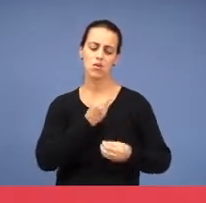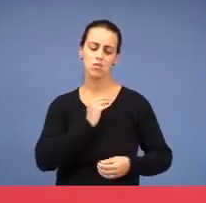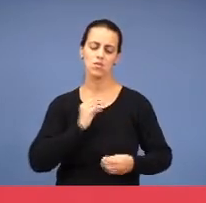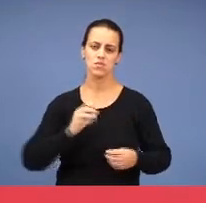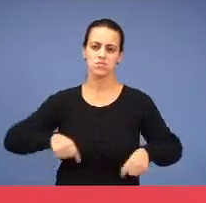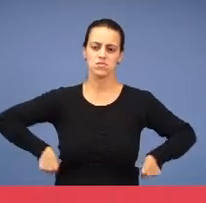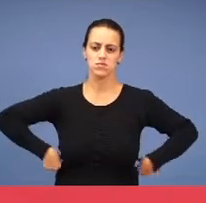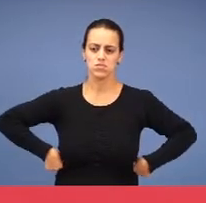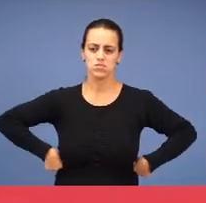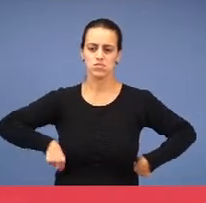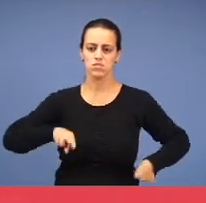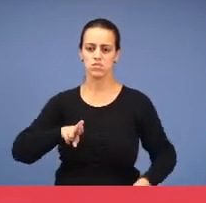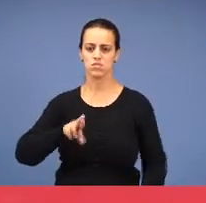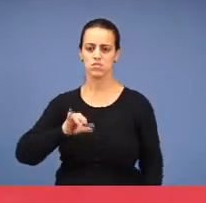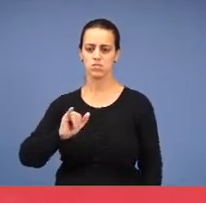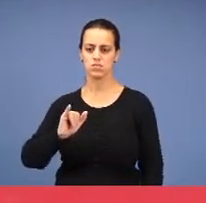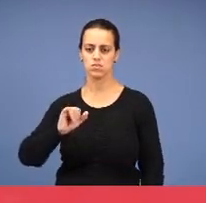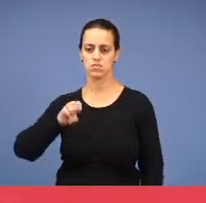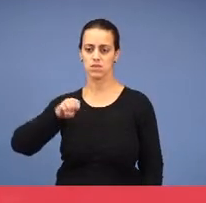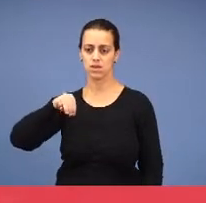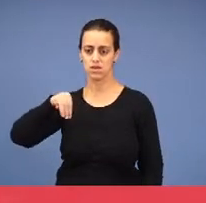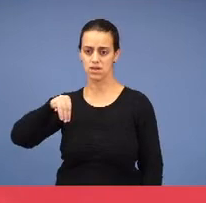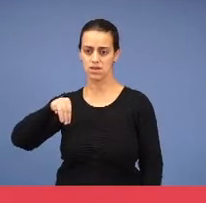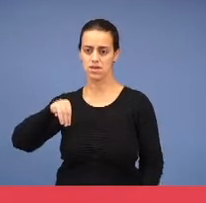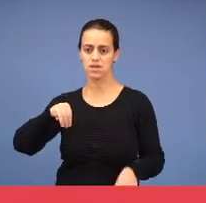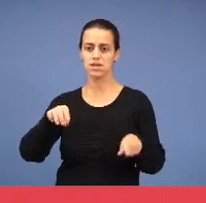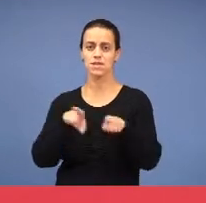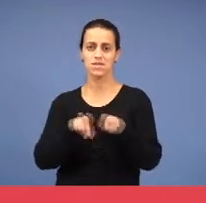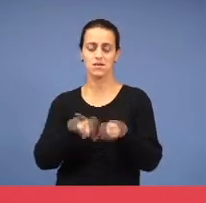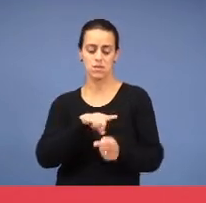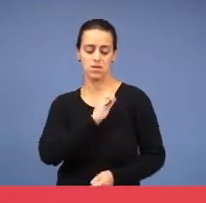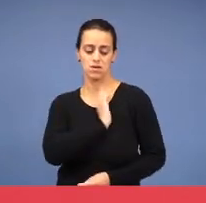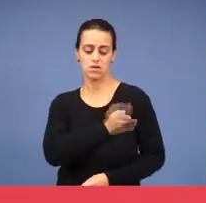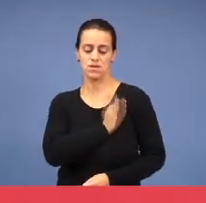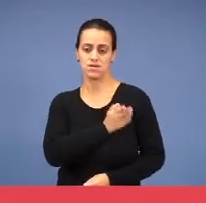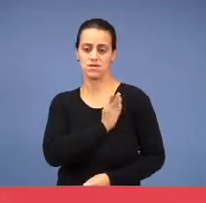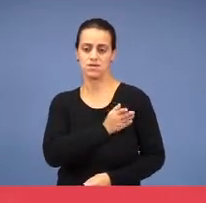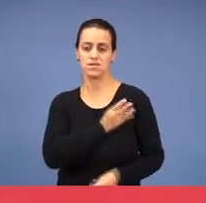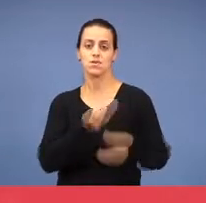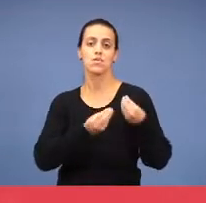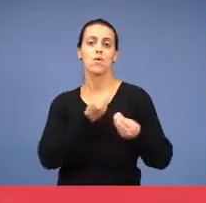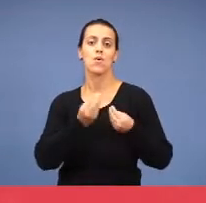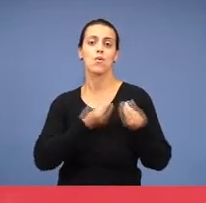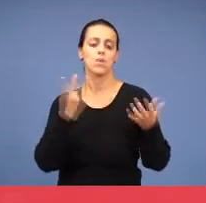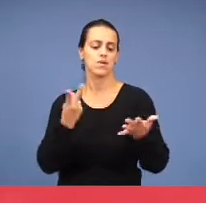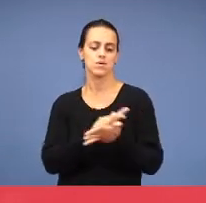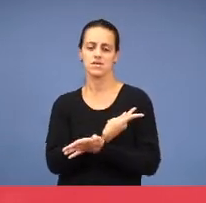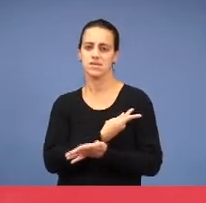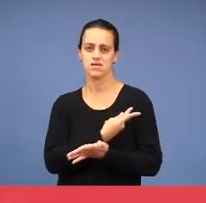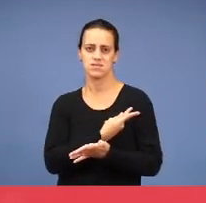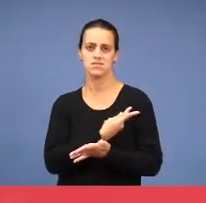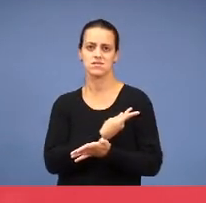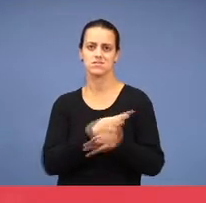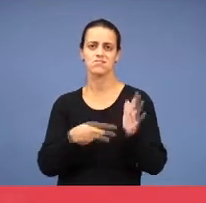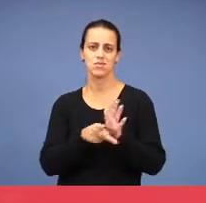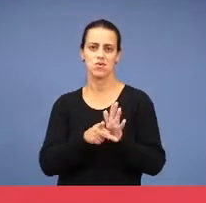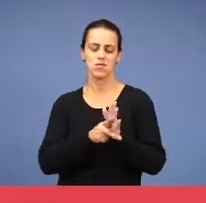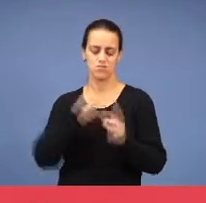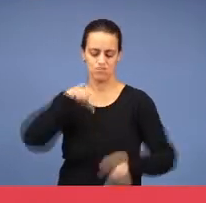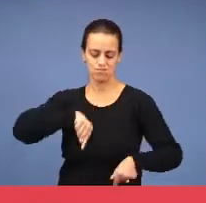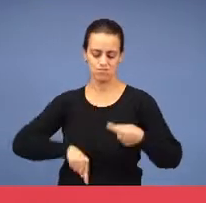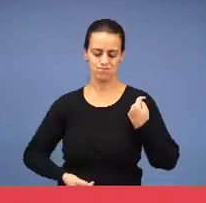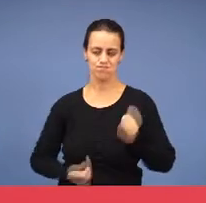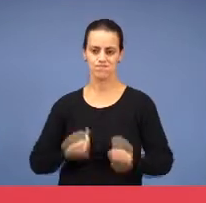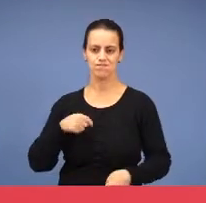do funcionamento do coração, essa fisiologia. E também uma fisiopatologia, quer dizer, a